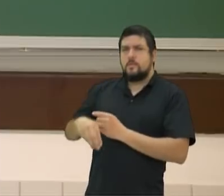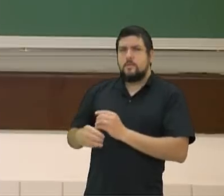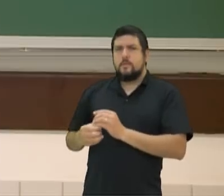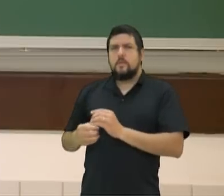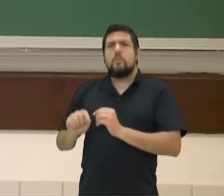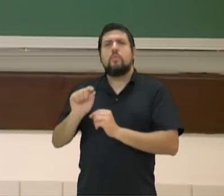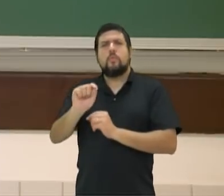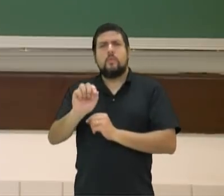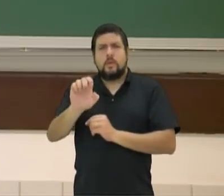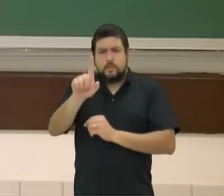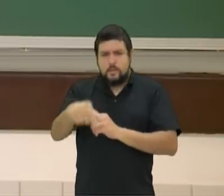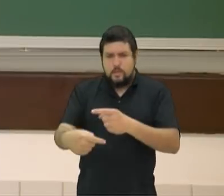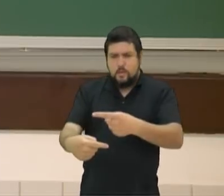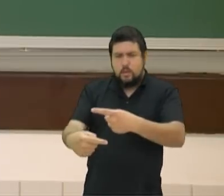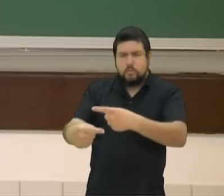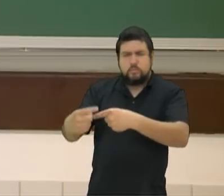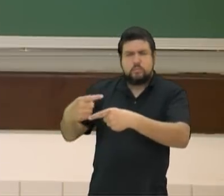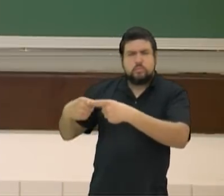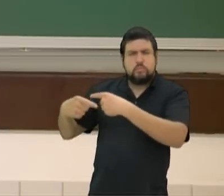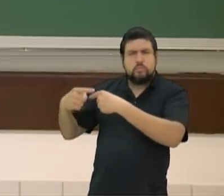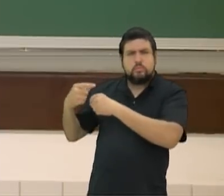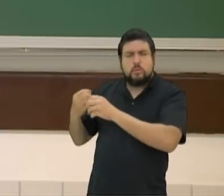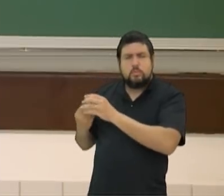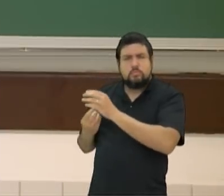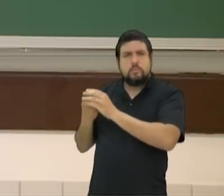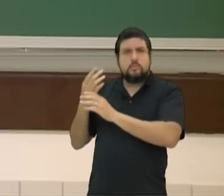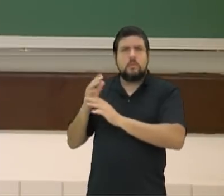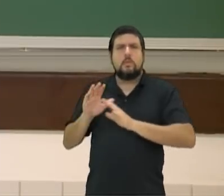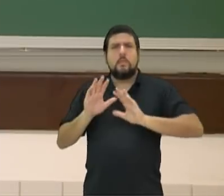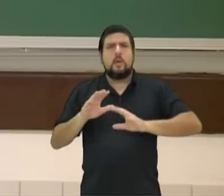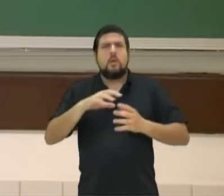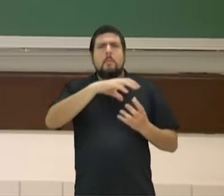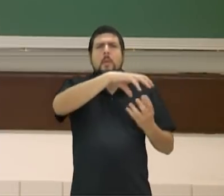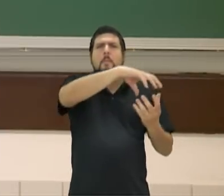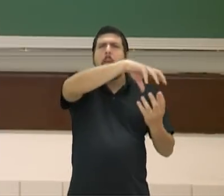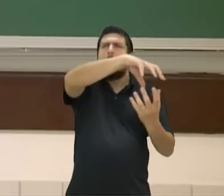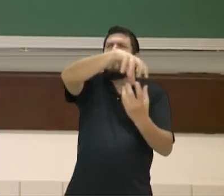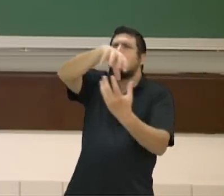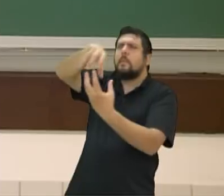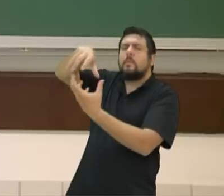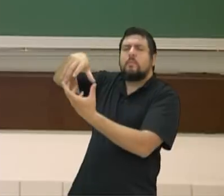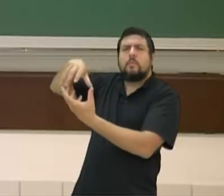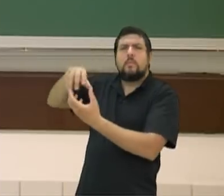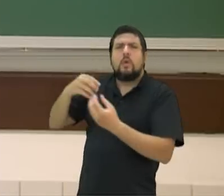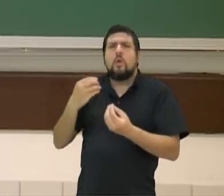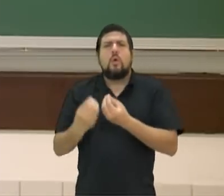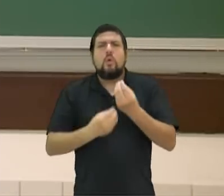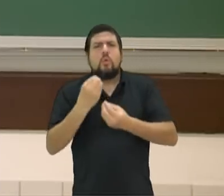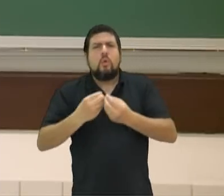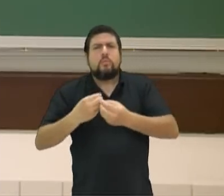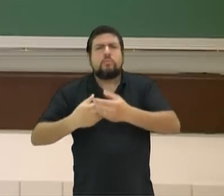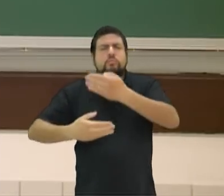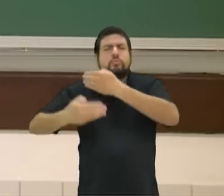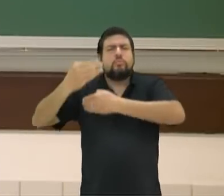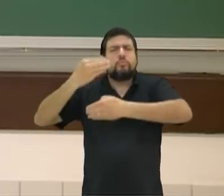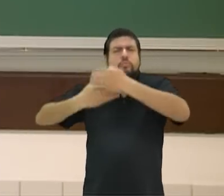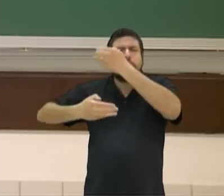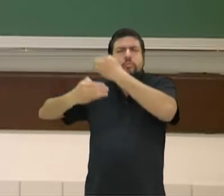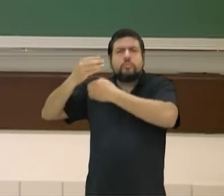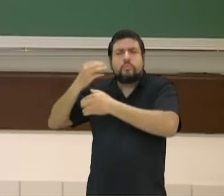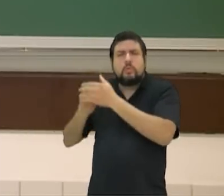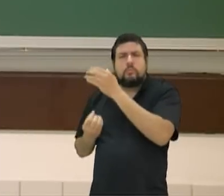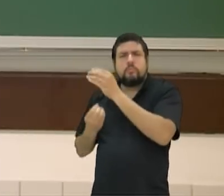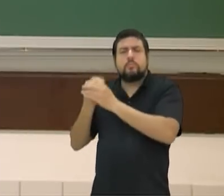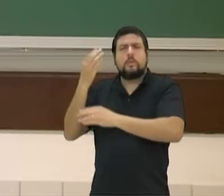si. O universo tem algumas teorias que explicam como ele surgiu, mas uma dessas teorias